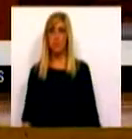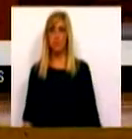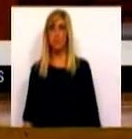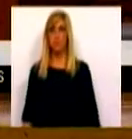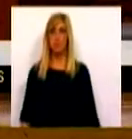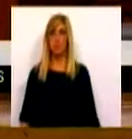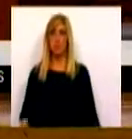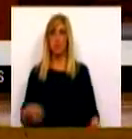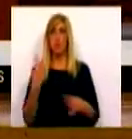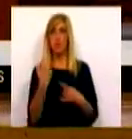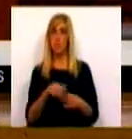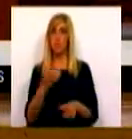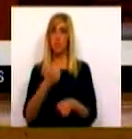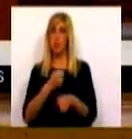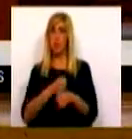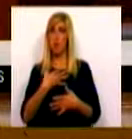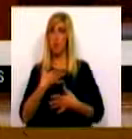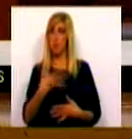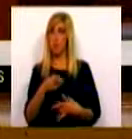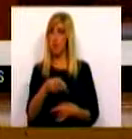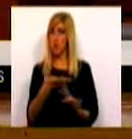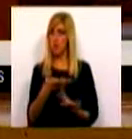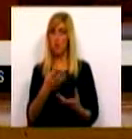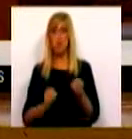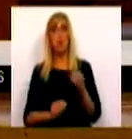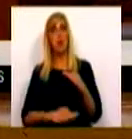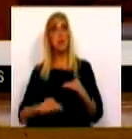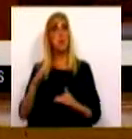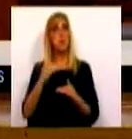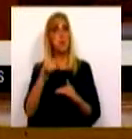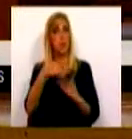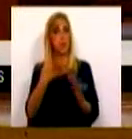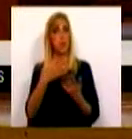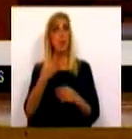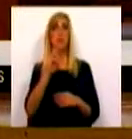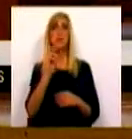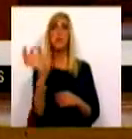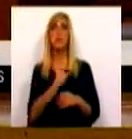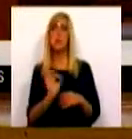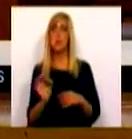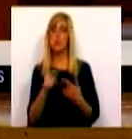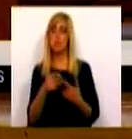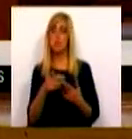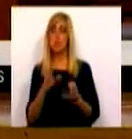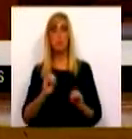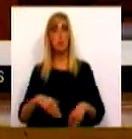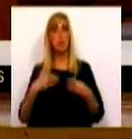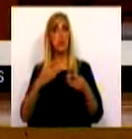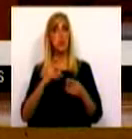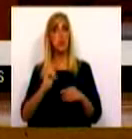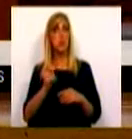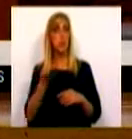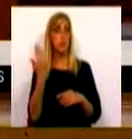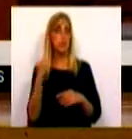Temos um emprego a crescer sustentadamente acima dos 3%, desde o início do ano